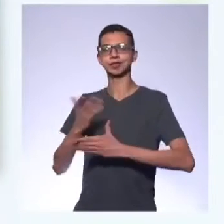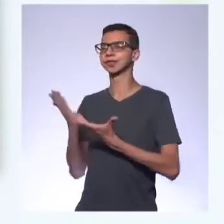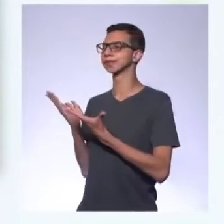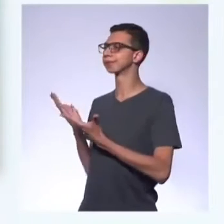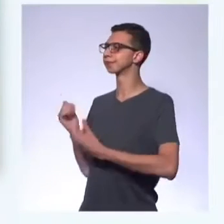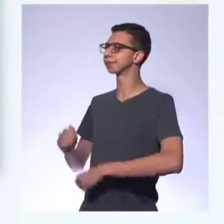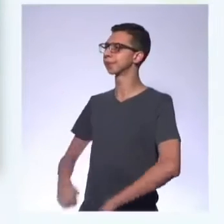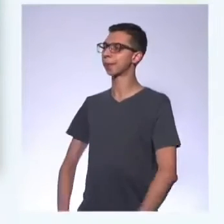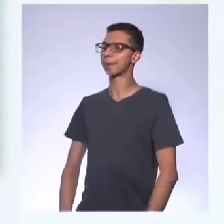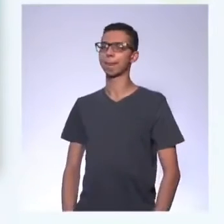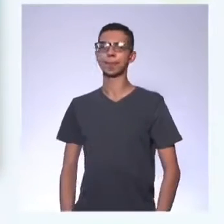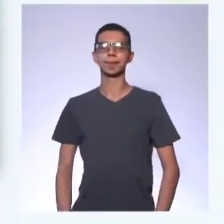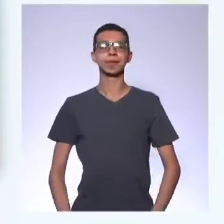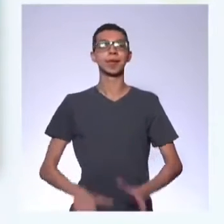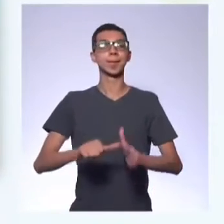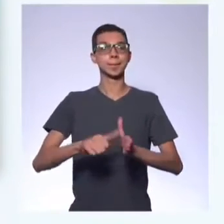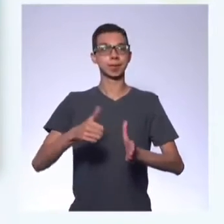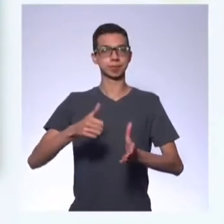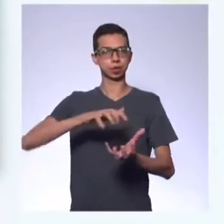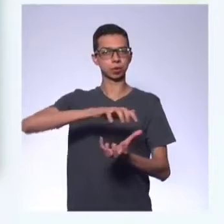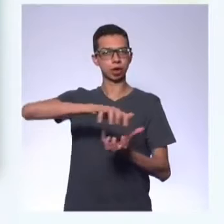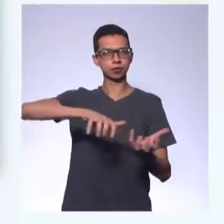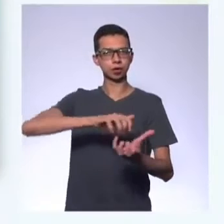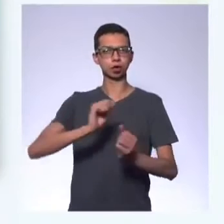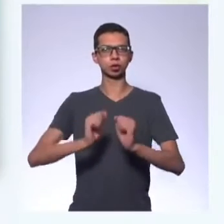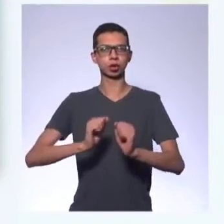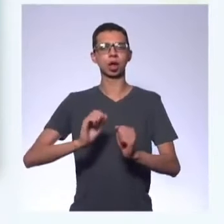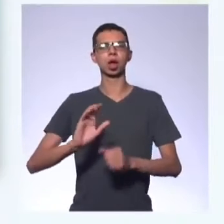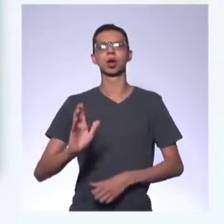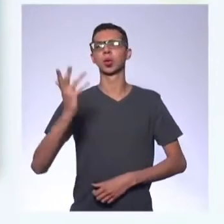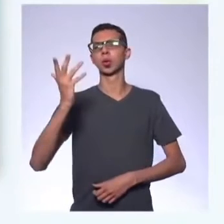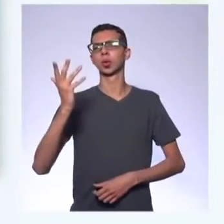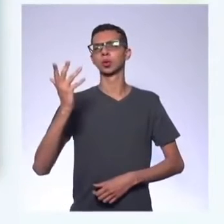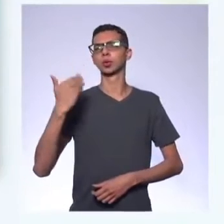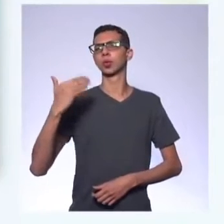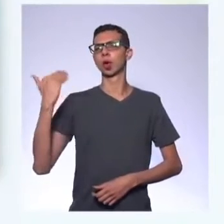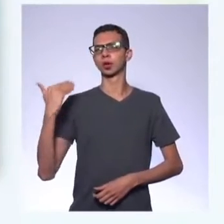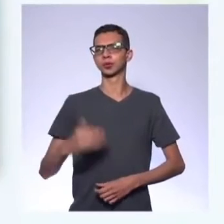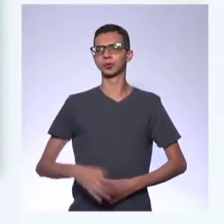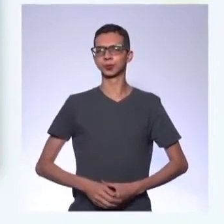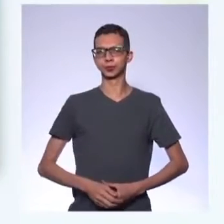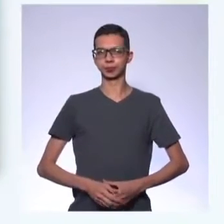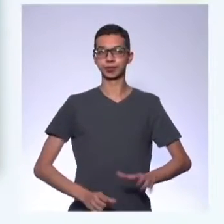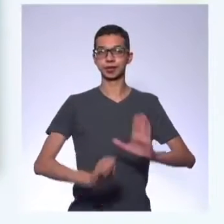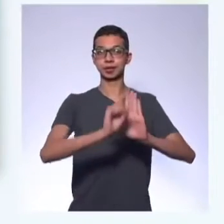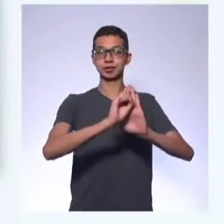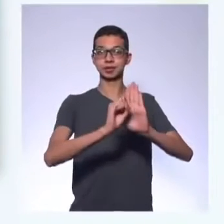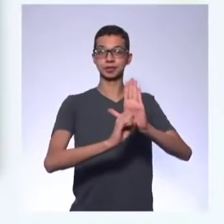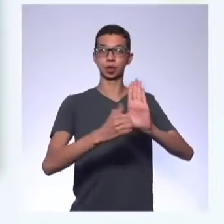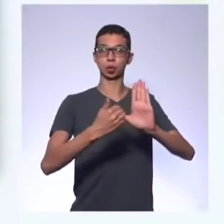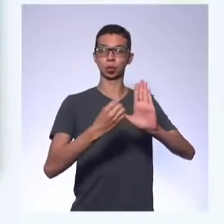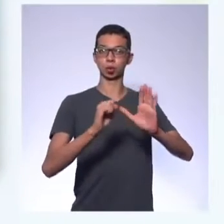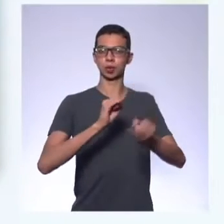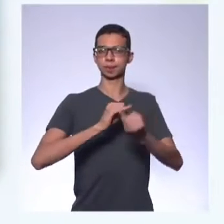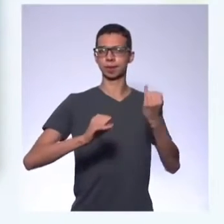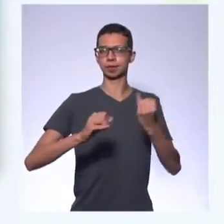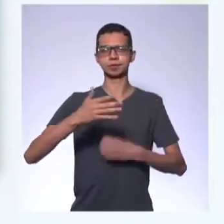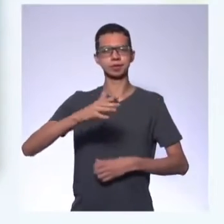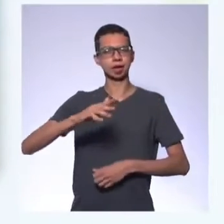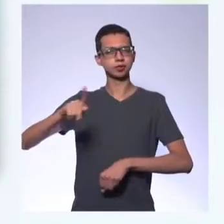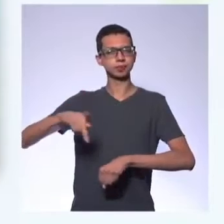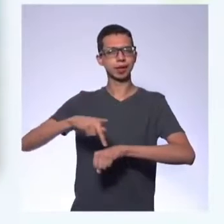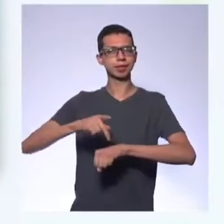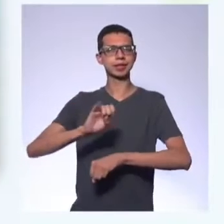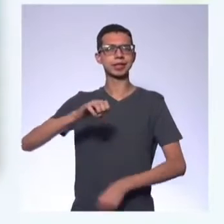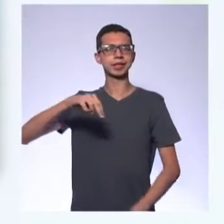A primeira Revolução Industrial. Ela ocorreu aproximadamente na metade do século XVIII, na Inglaterra, continente